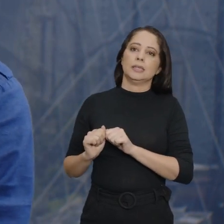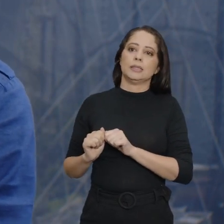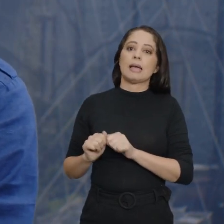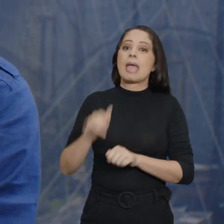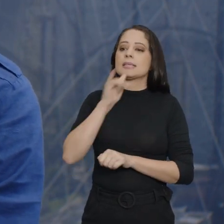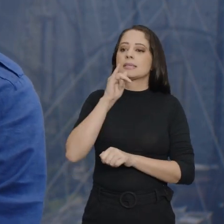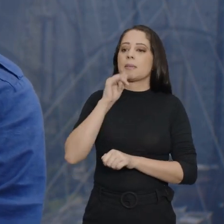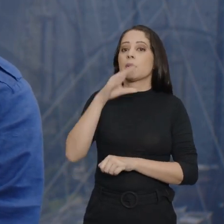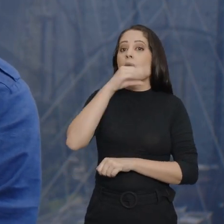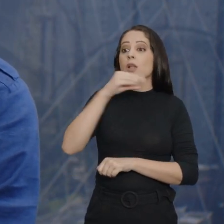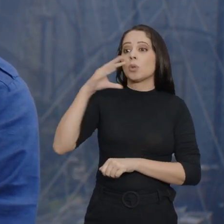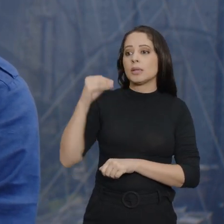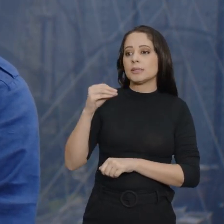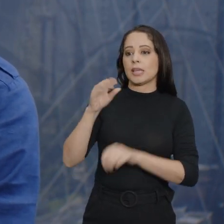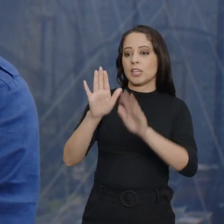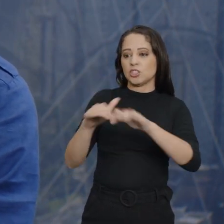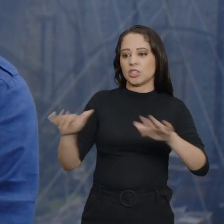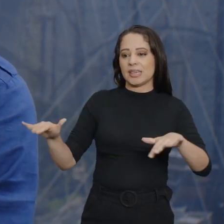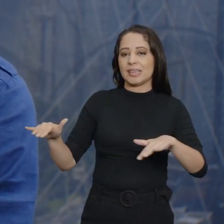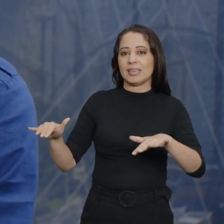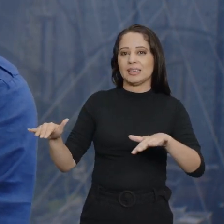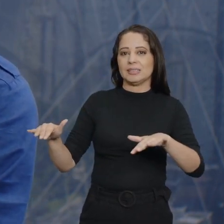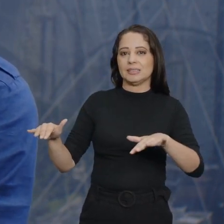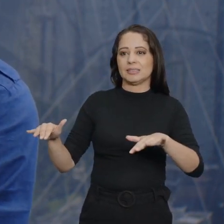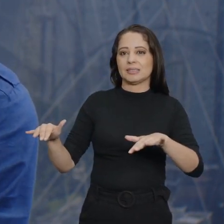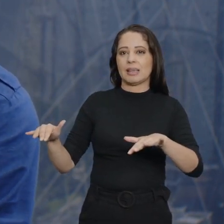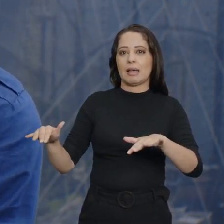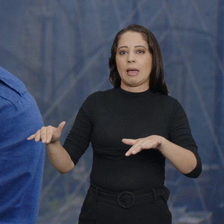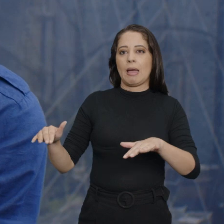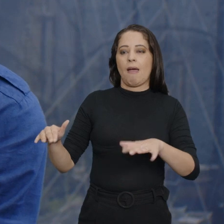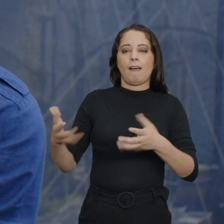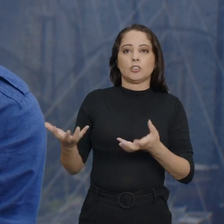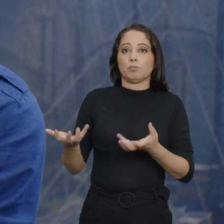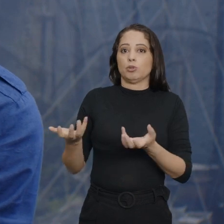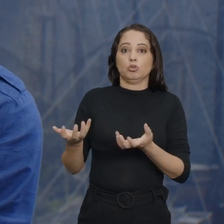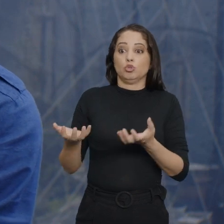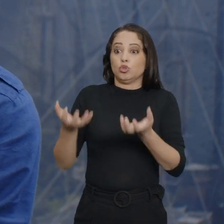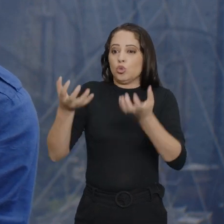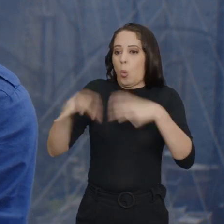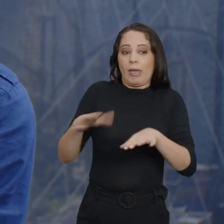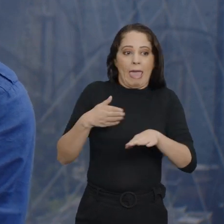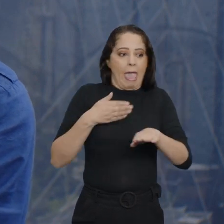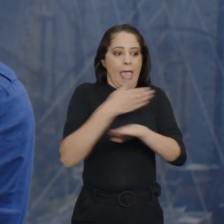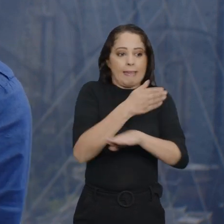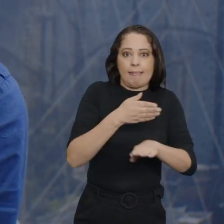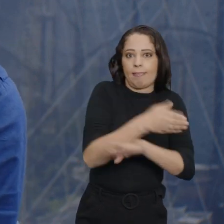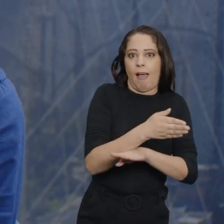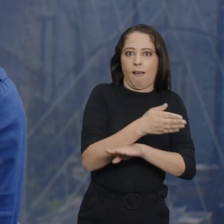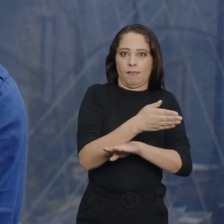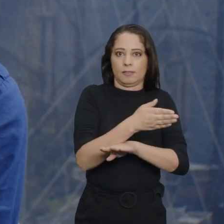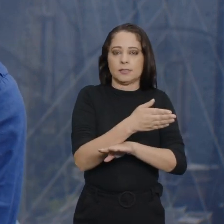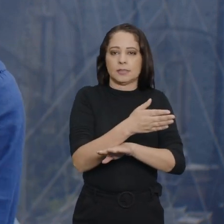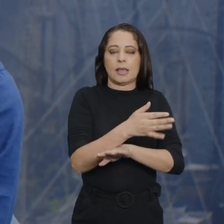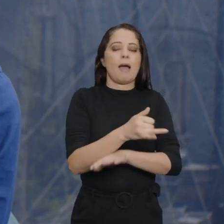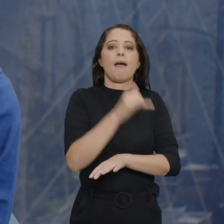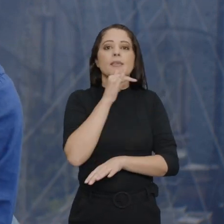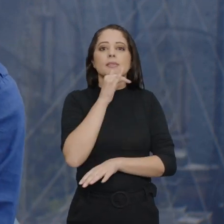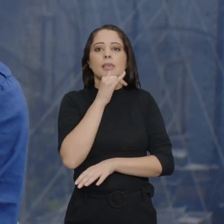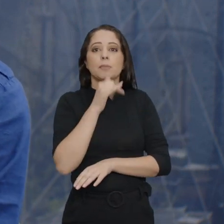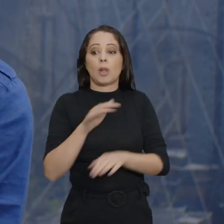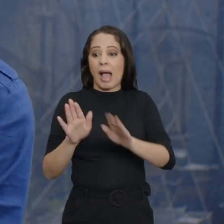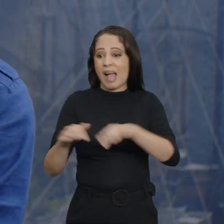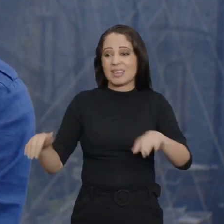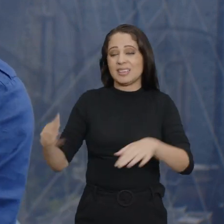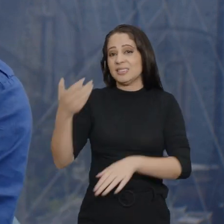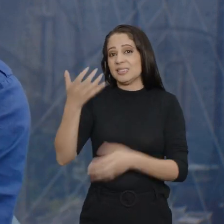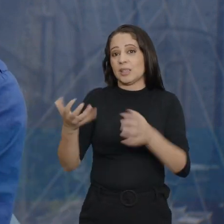ver que aquele adolescente ou aquela criança começa a ter aversão a algum lugar, né? Porque quer dizer que ela não quer ficar ali, mas às vezes